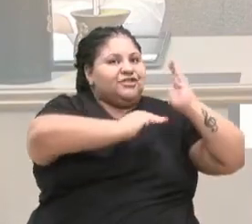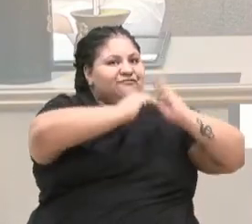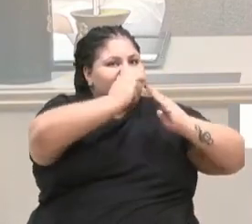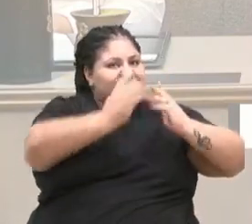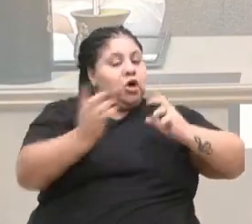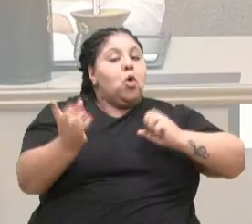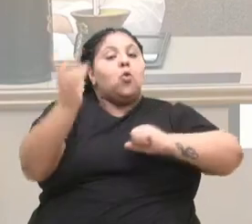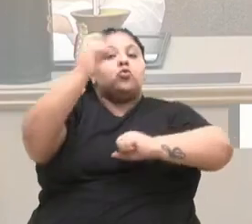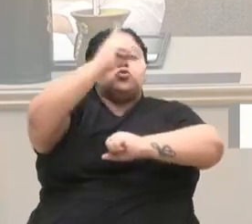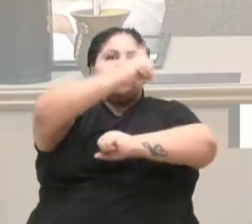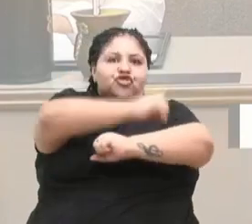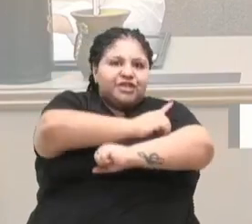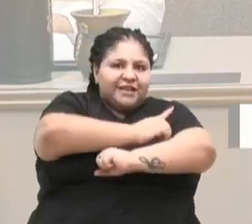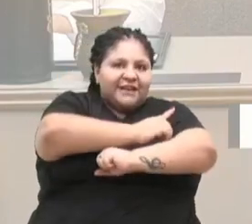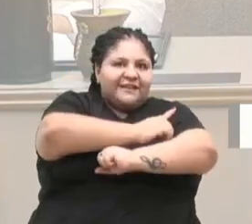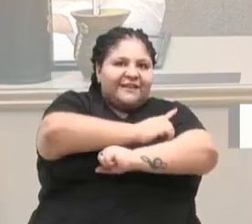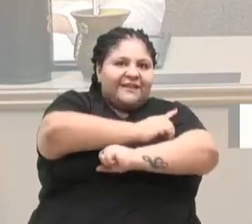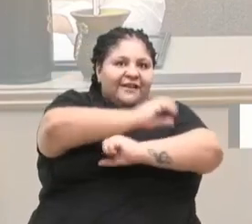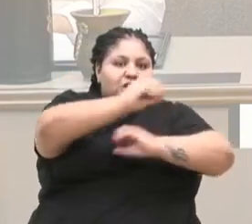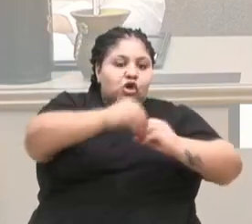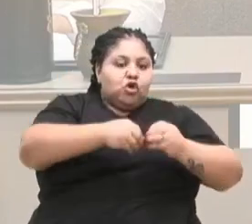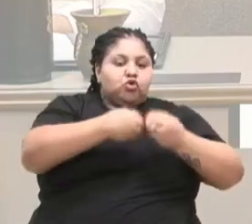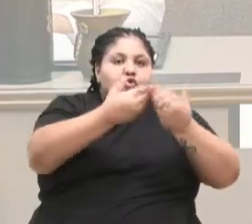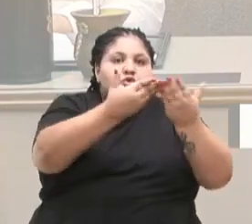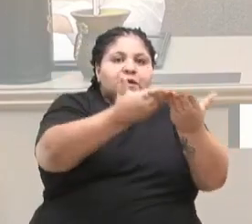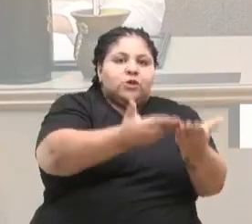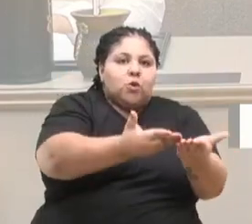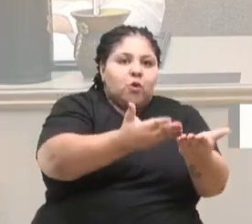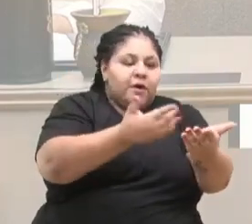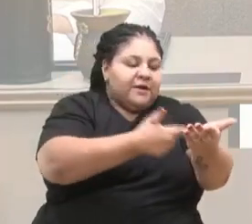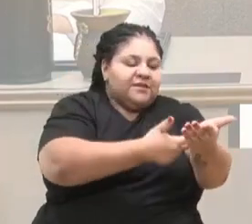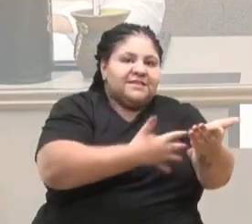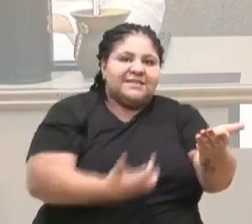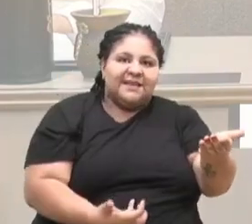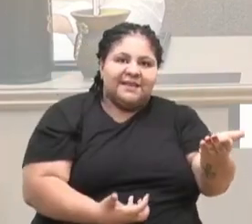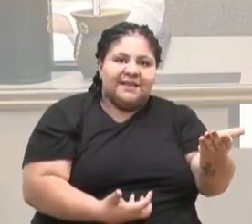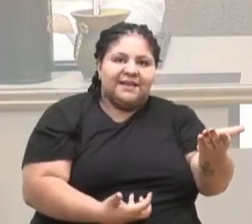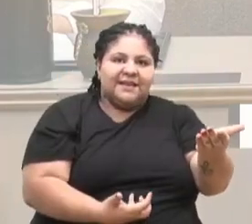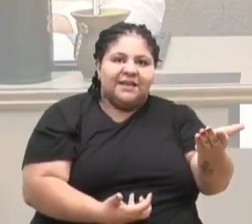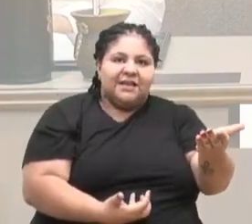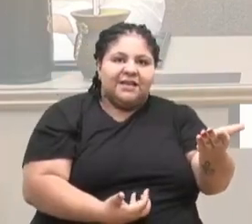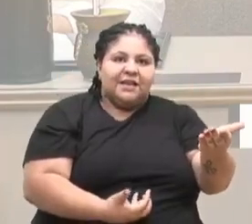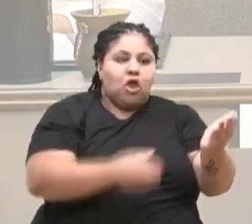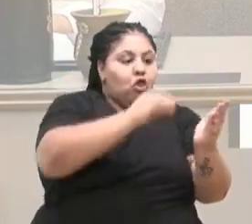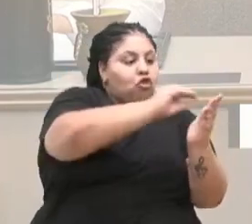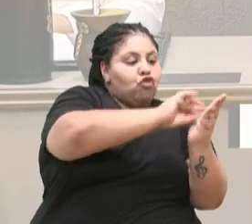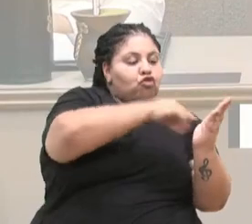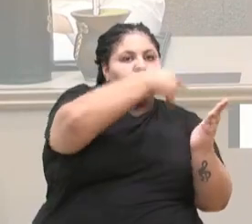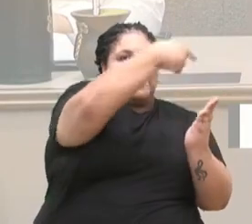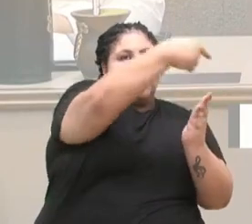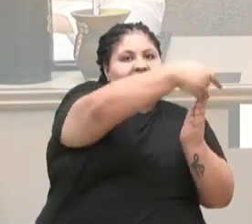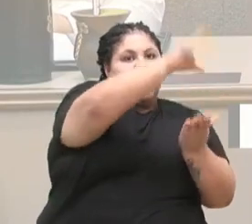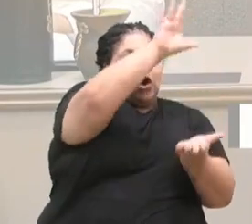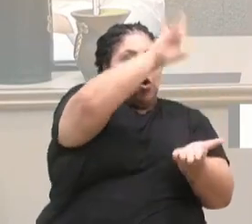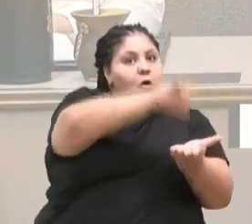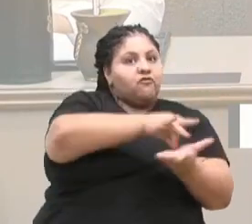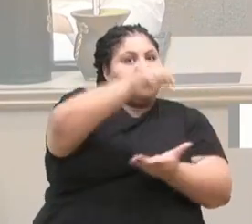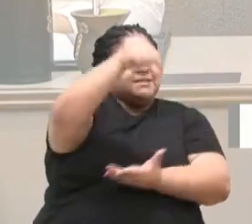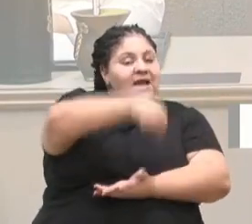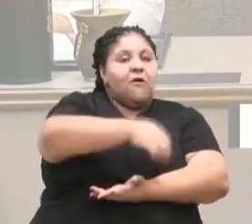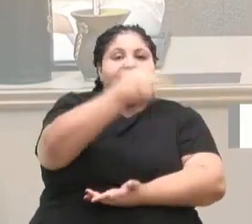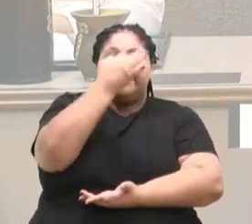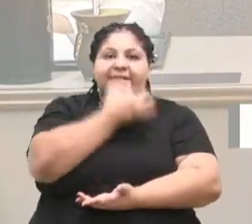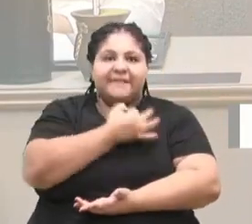no calendário oficial, vai ratificar a importância